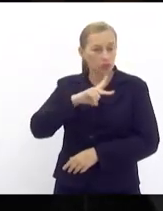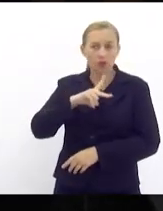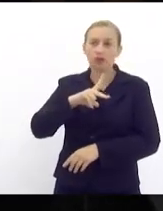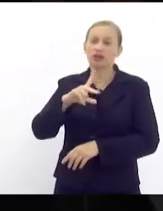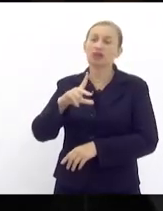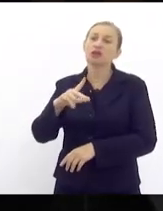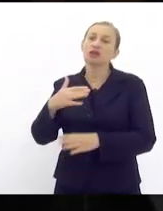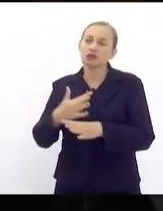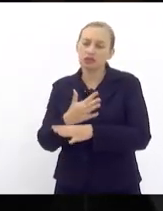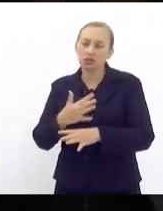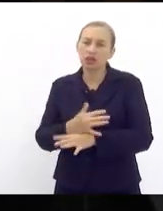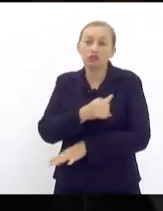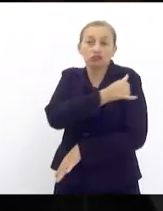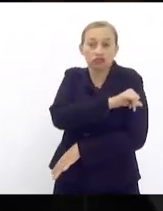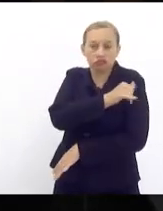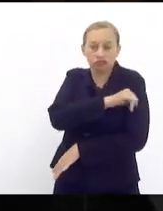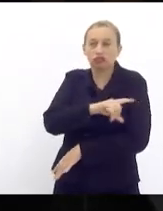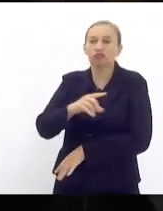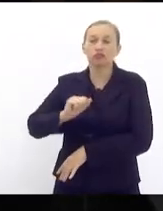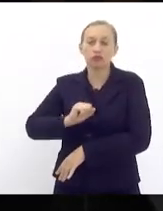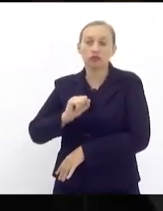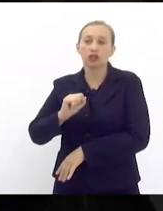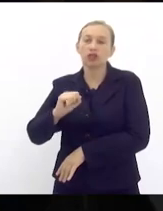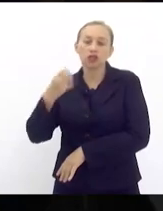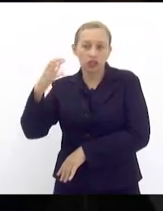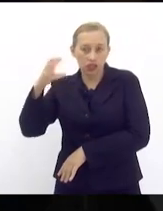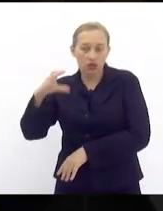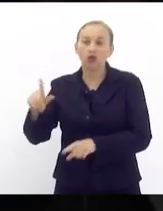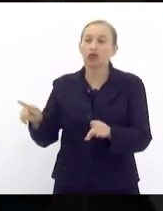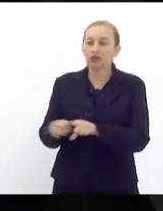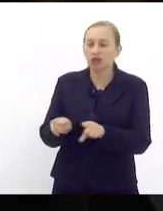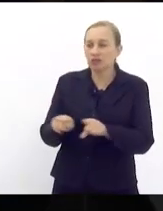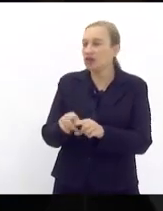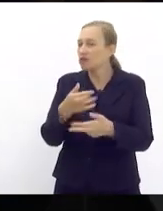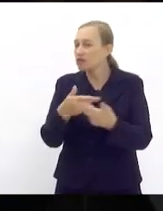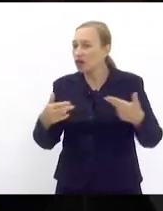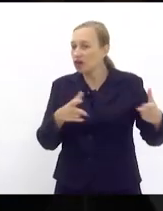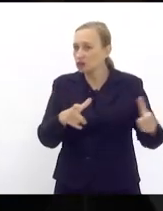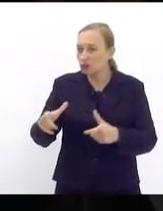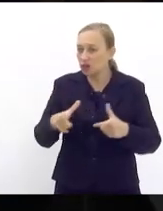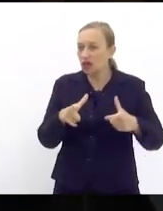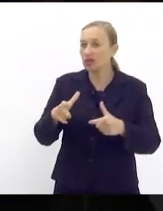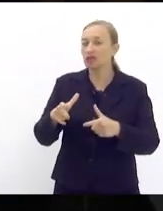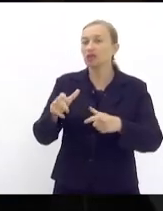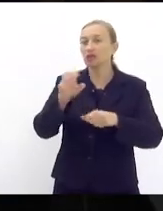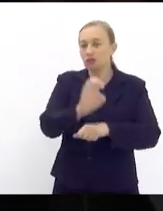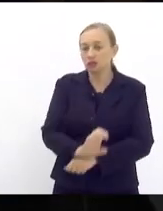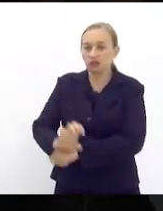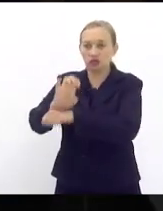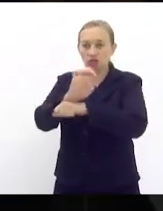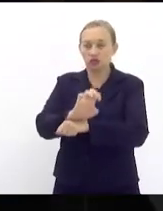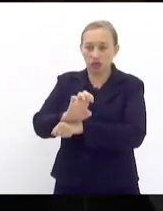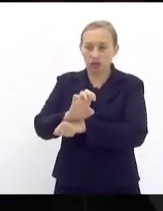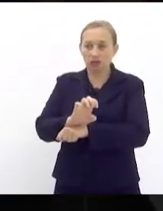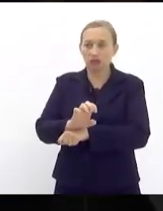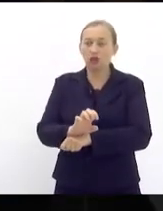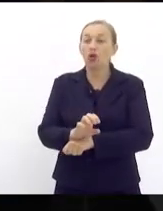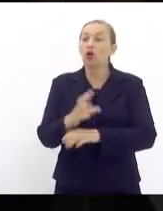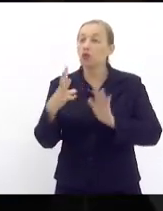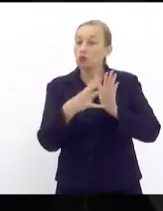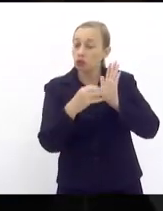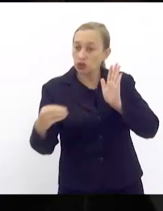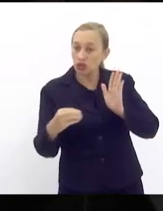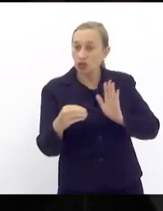na cidade de Niterói infelizmente em grande parte das cidades do Estado do Rio e do Brasil o modelo manicomial